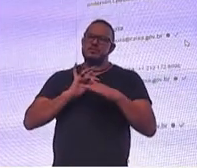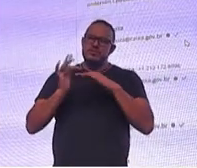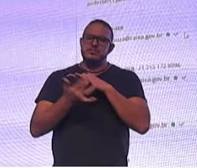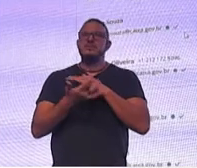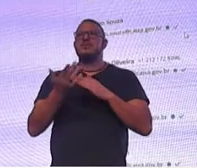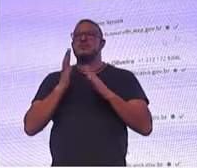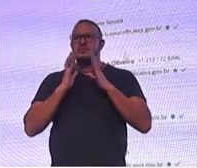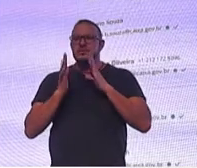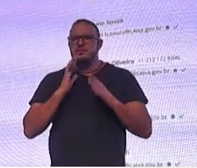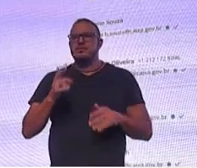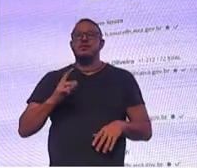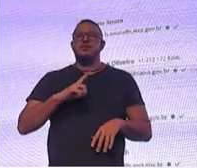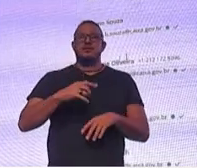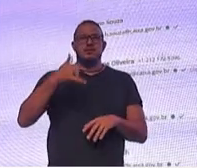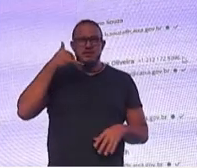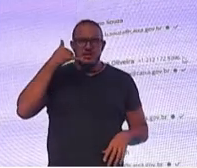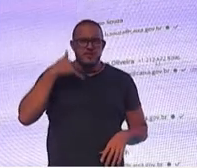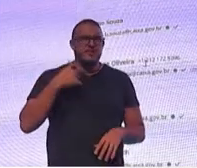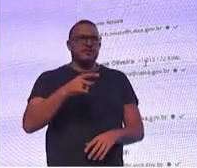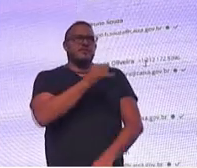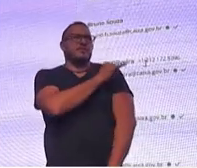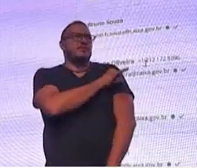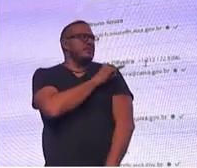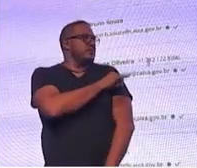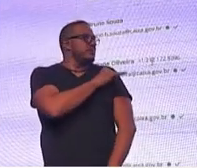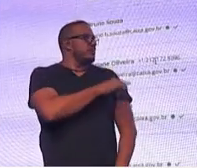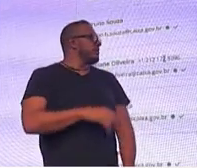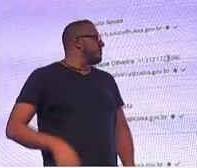cargos, telefone, esse aqui é do Rio, Tatiana Oliveira,